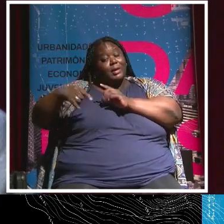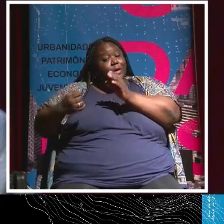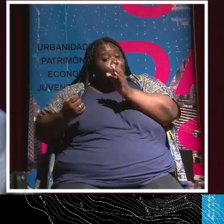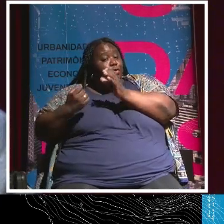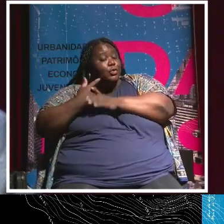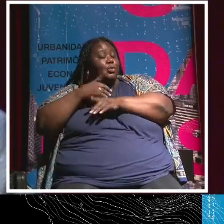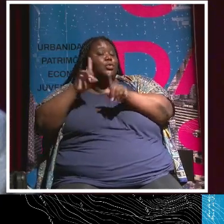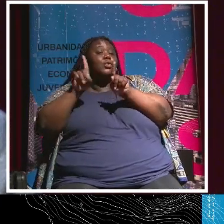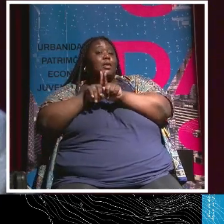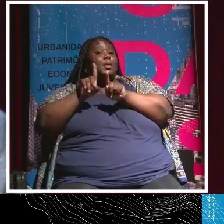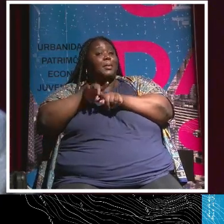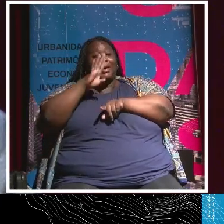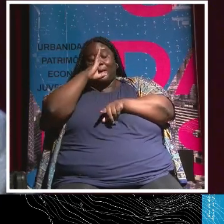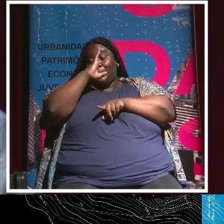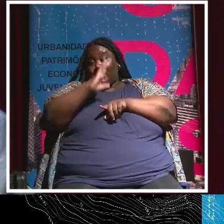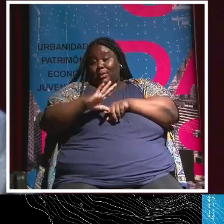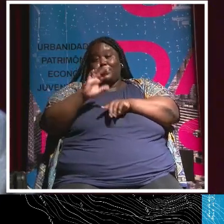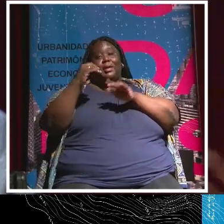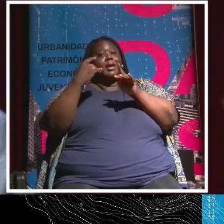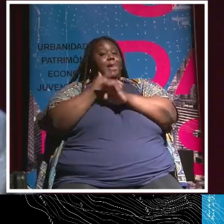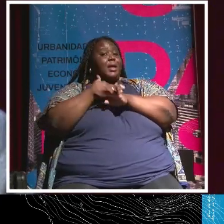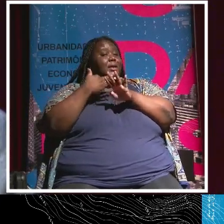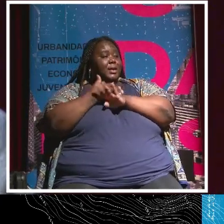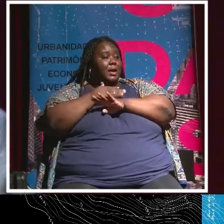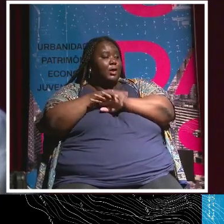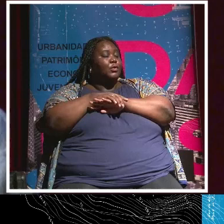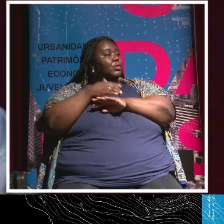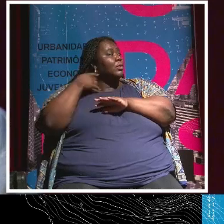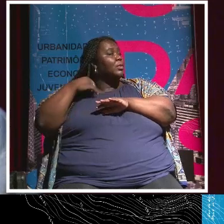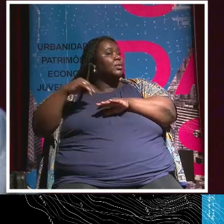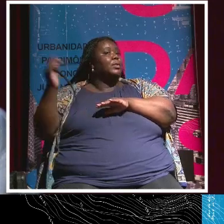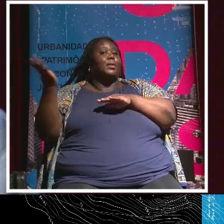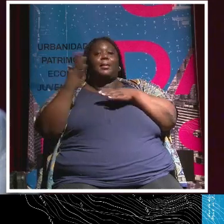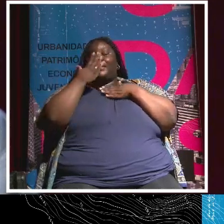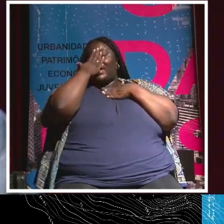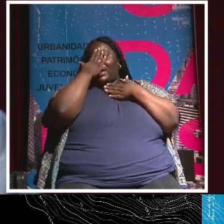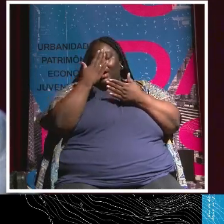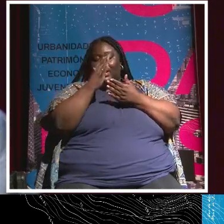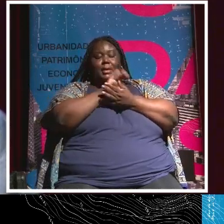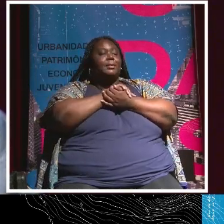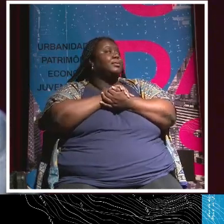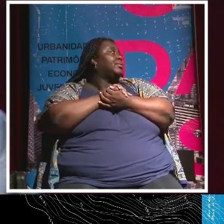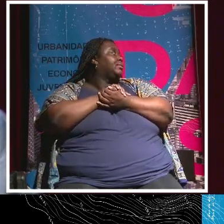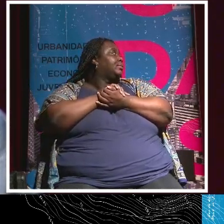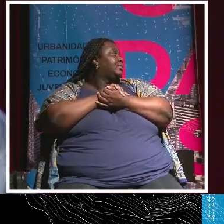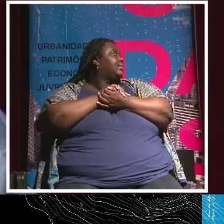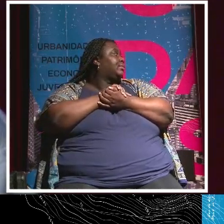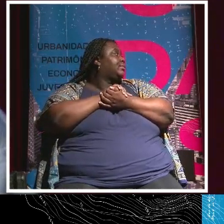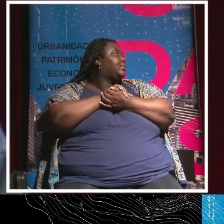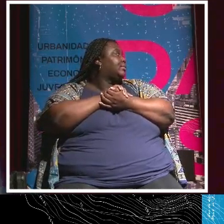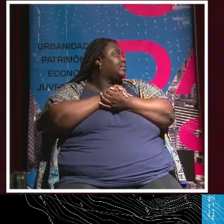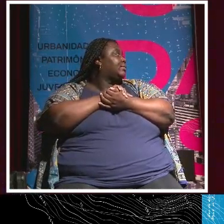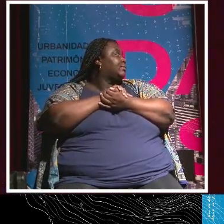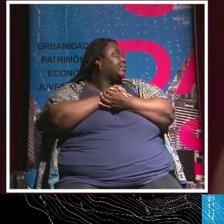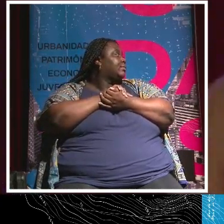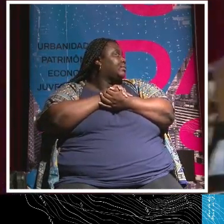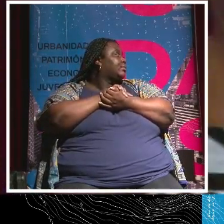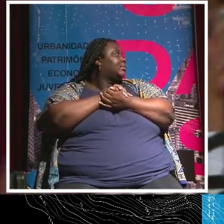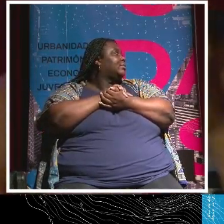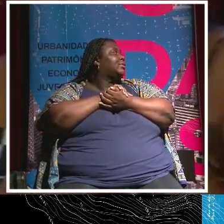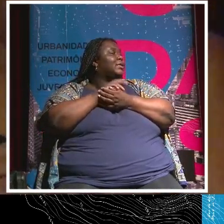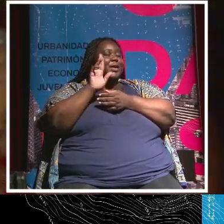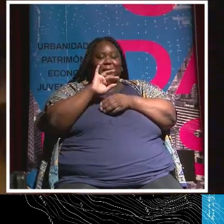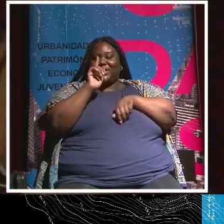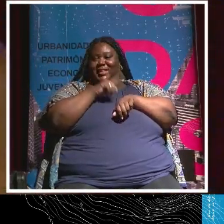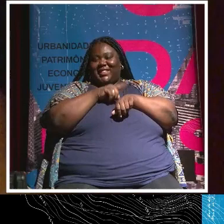nasce essencialmente na cidade. É isso. Obrigada. Obrigado, Eu fiquei no tempo? Ficou